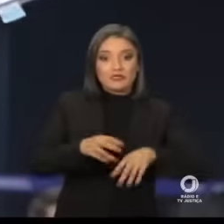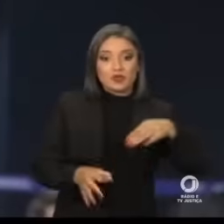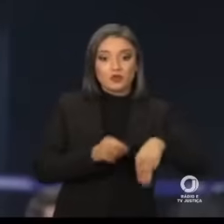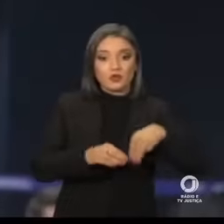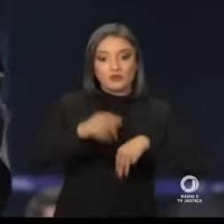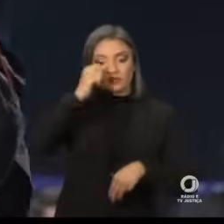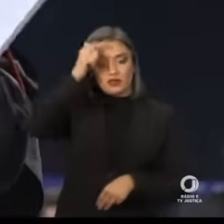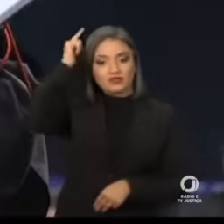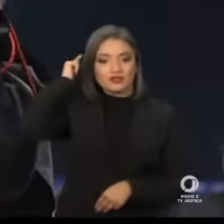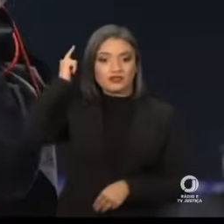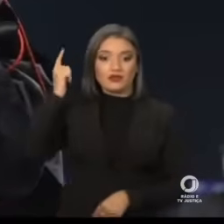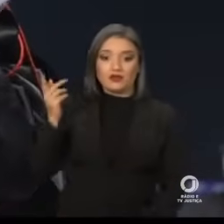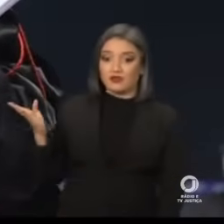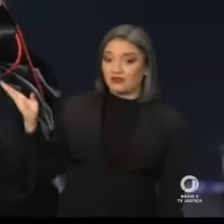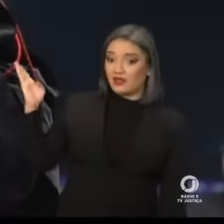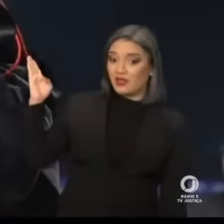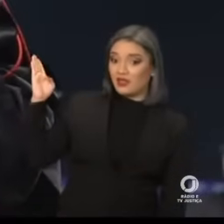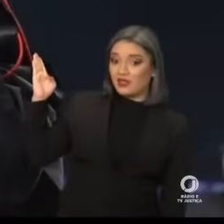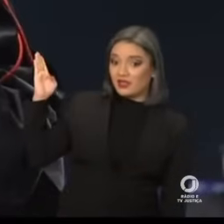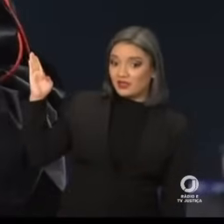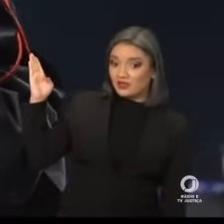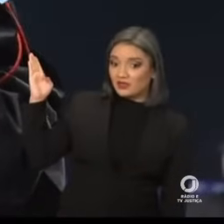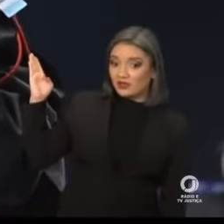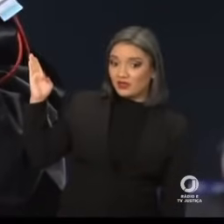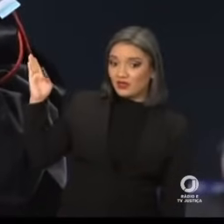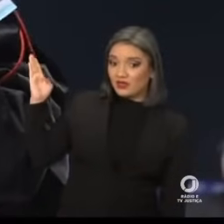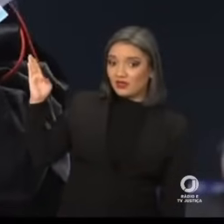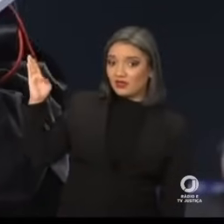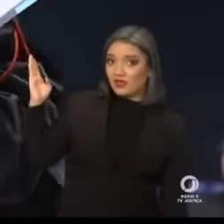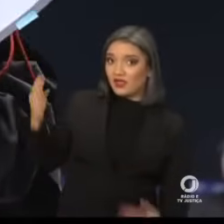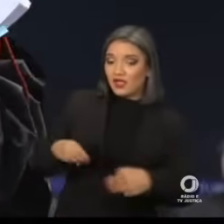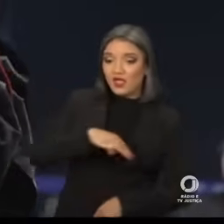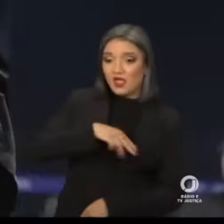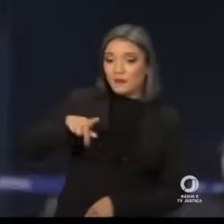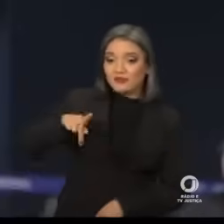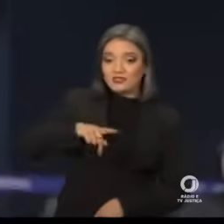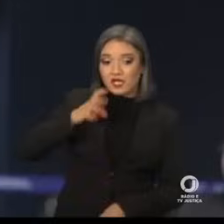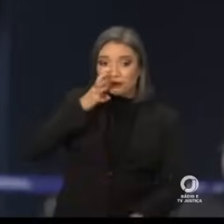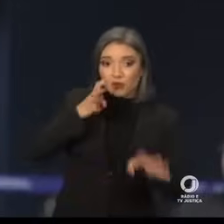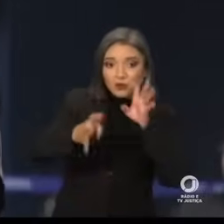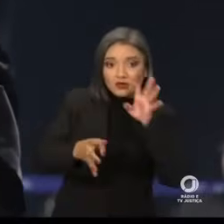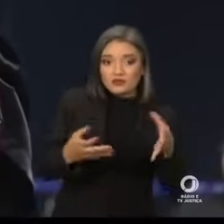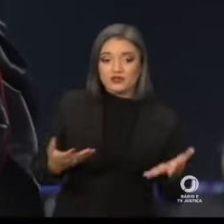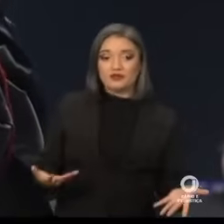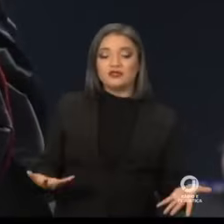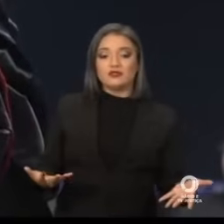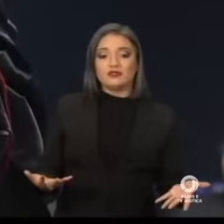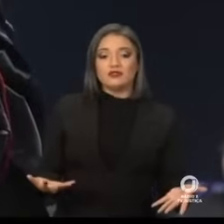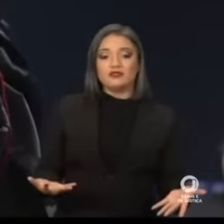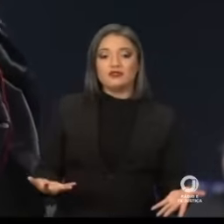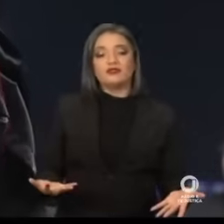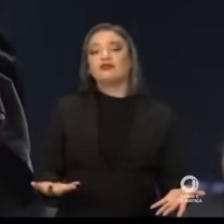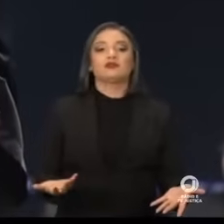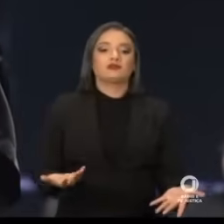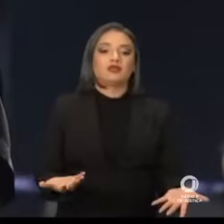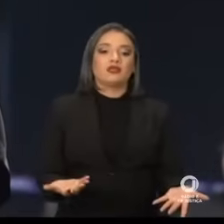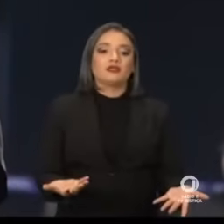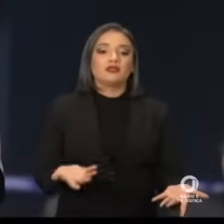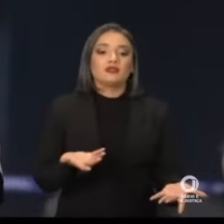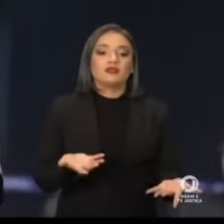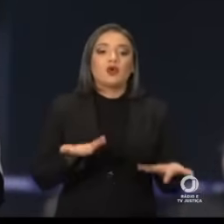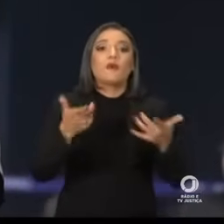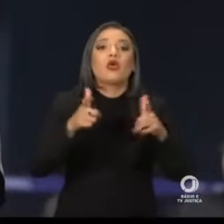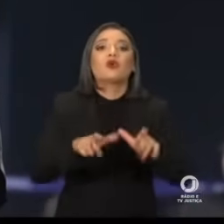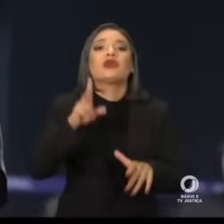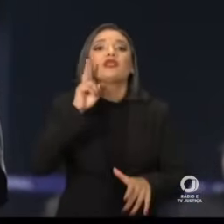é a acusação do Ministério Público, isso aqui é a denúncia. Então, não dá para dizer que ele não tem importância, porque da onde tem essa história